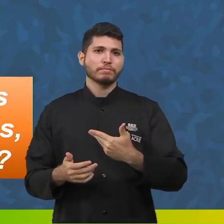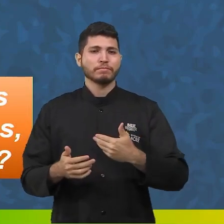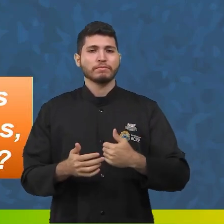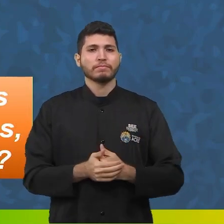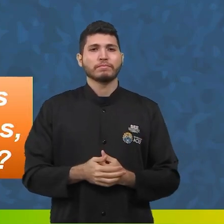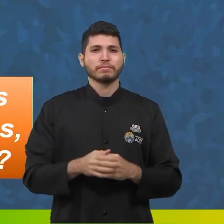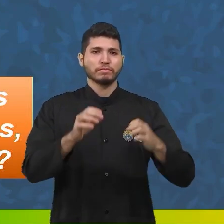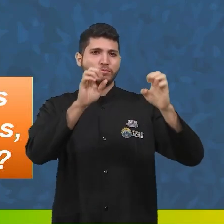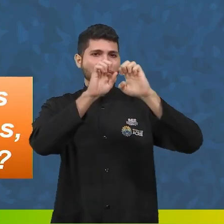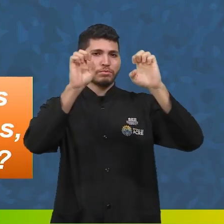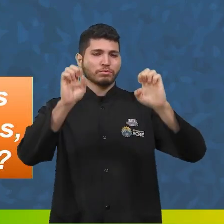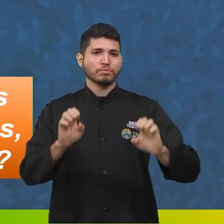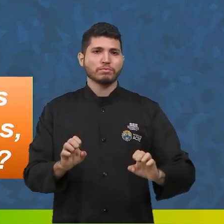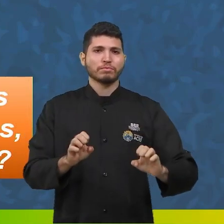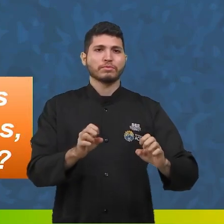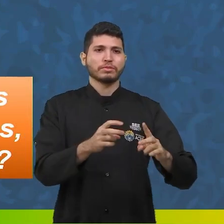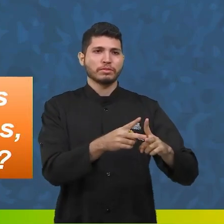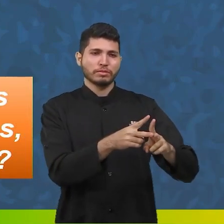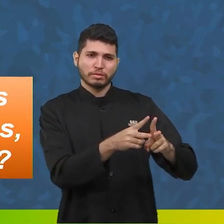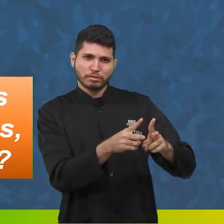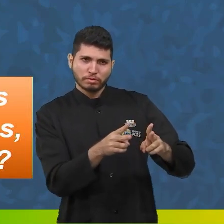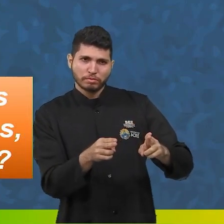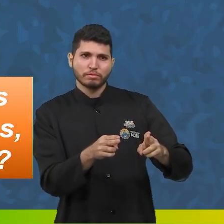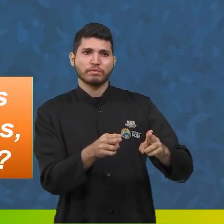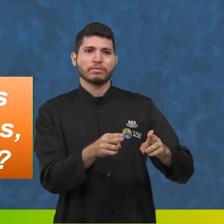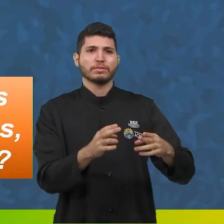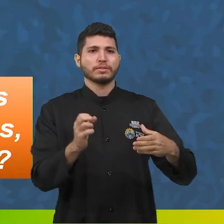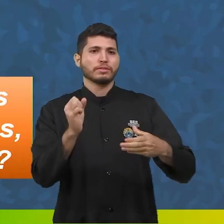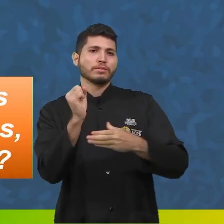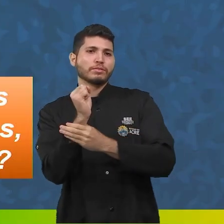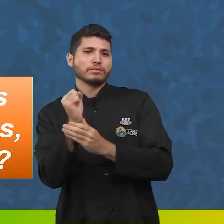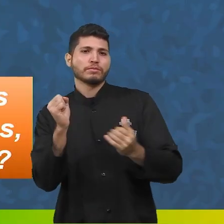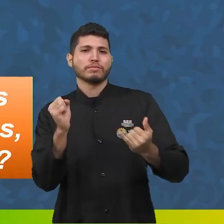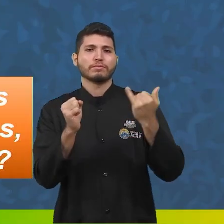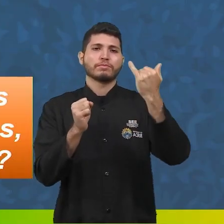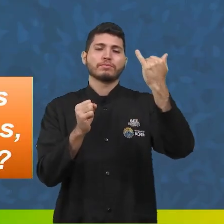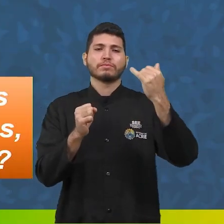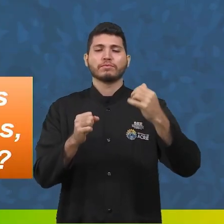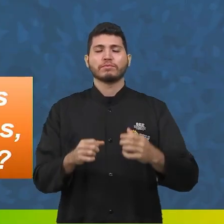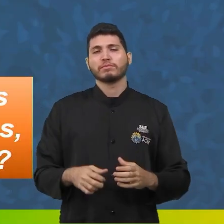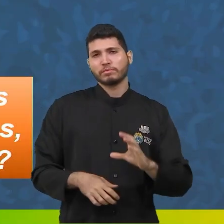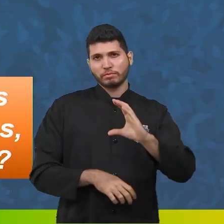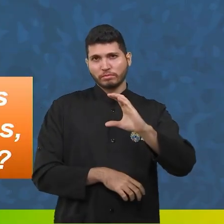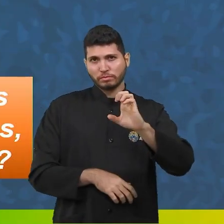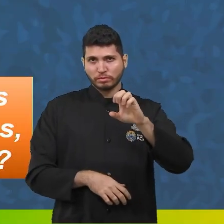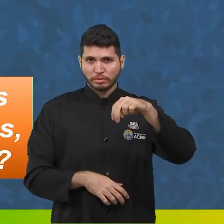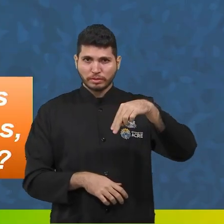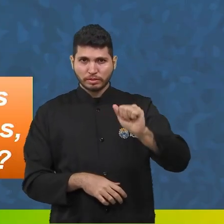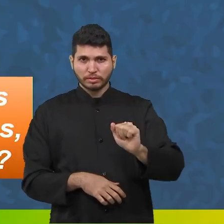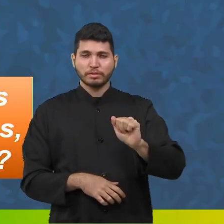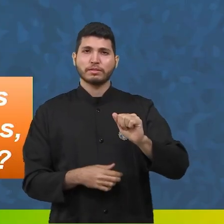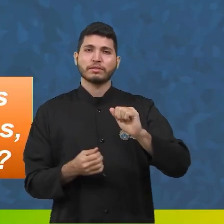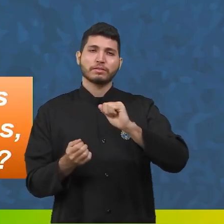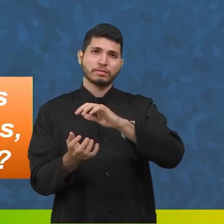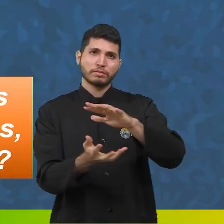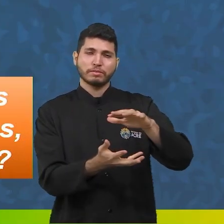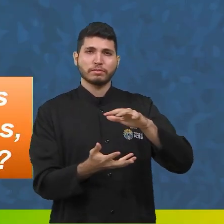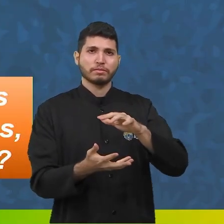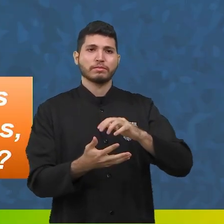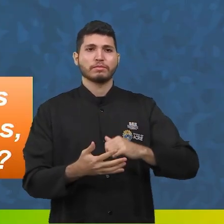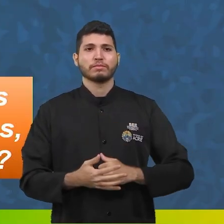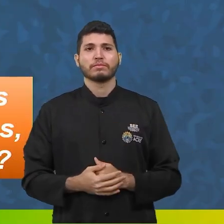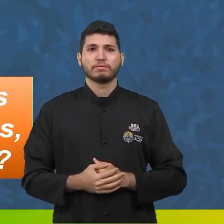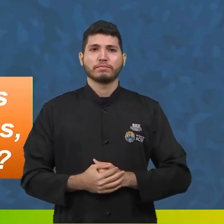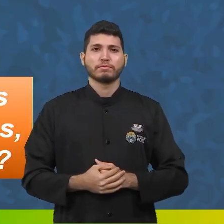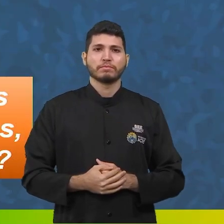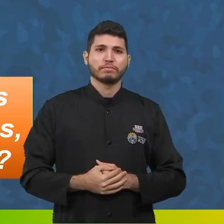esse formato de teledramaturgia, que apesar de também ter se perdido um pouco com os streamings,